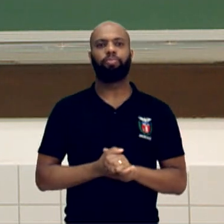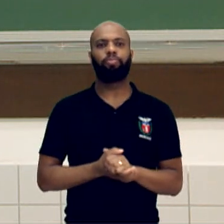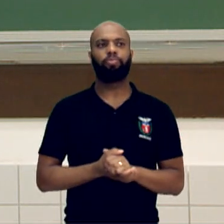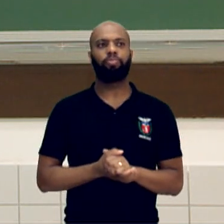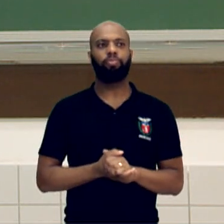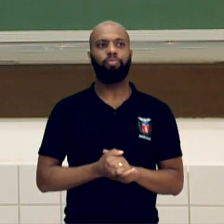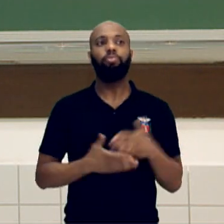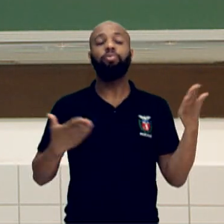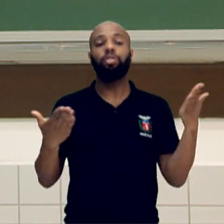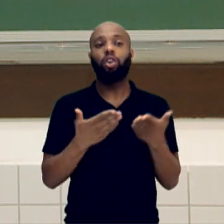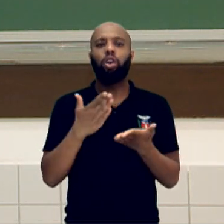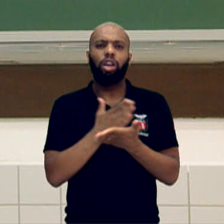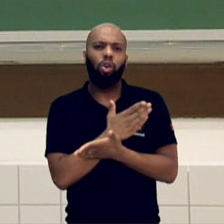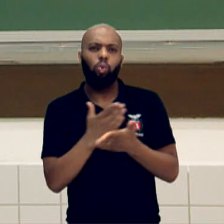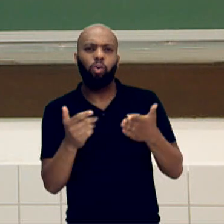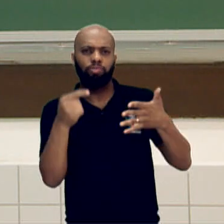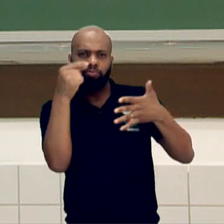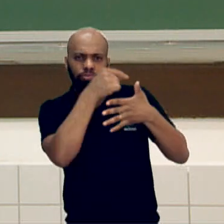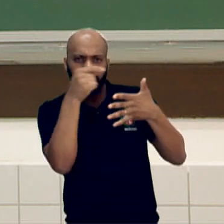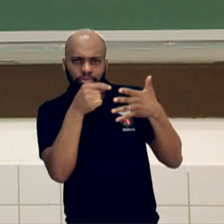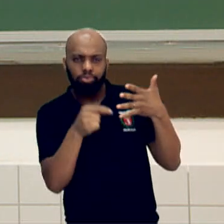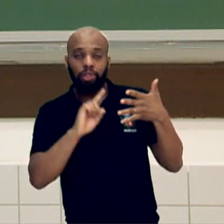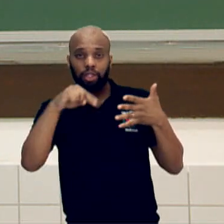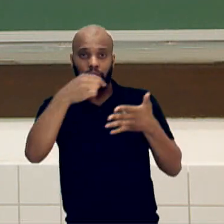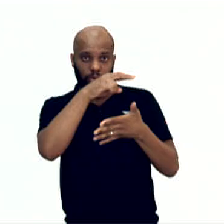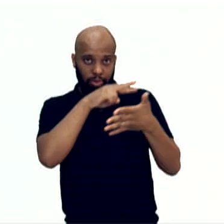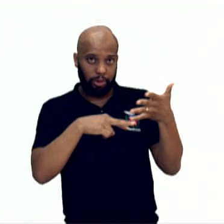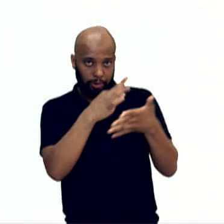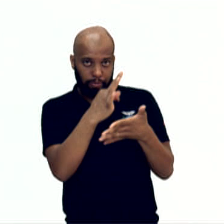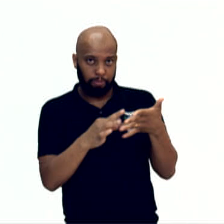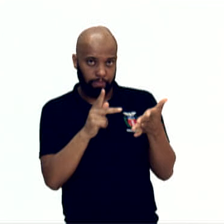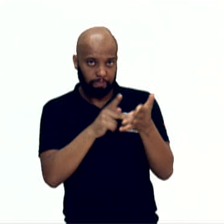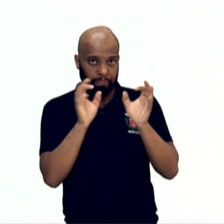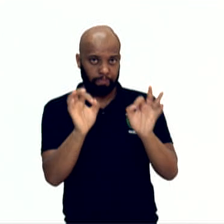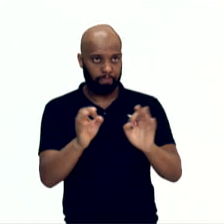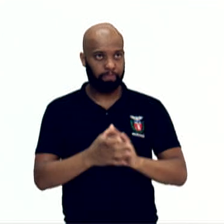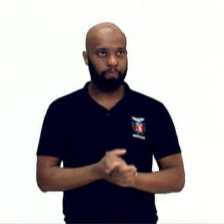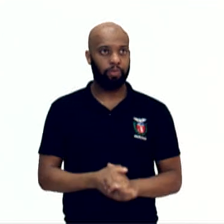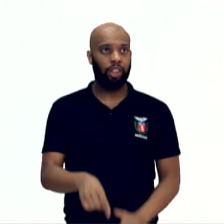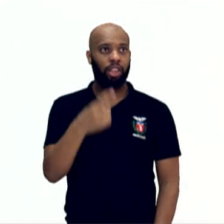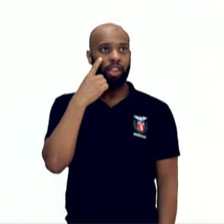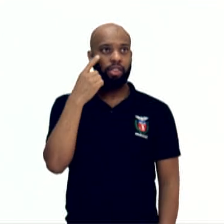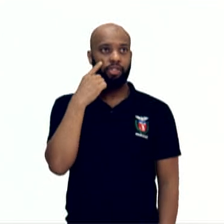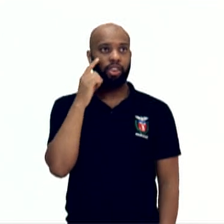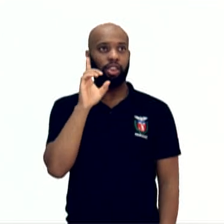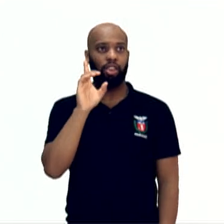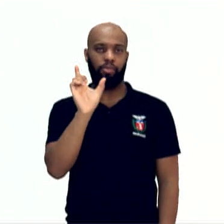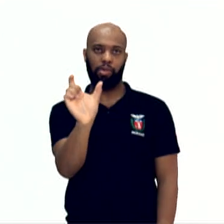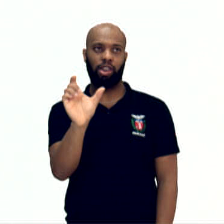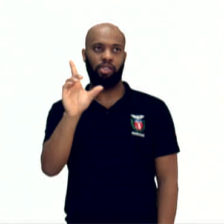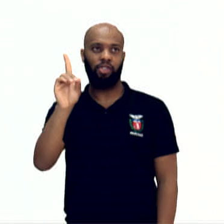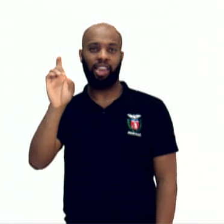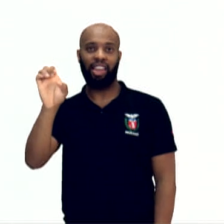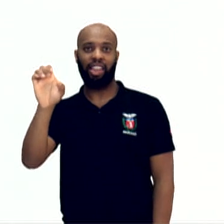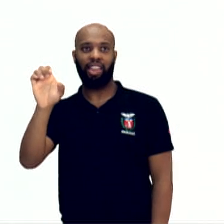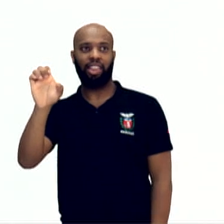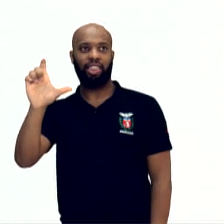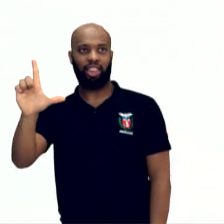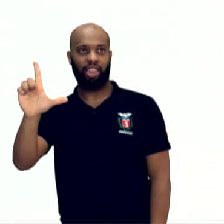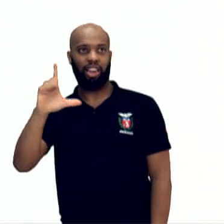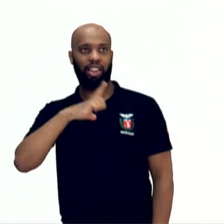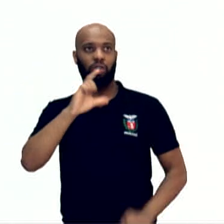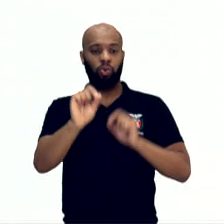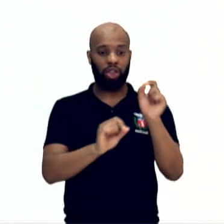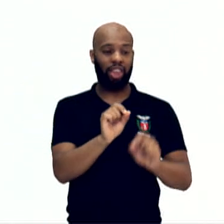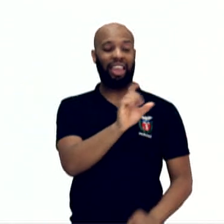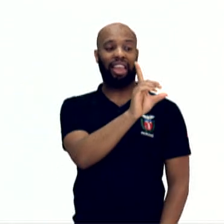Antecipando alguns elementos para daí chegarmos à leitura do texto. Olha a palavrinha del, ela é uma contração. Nós pegamos a